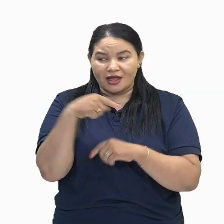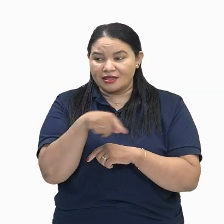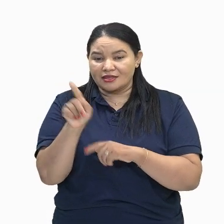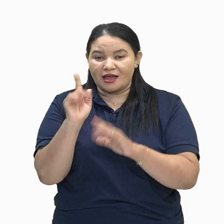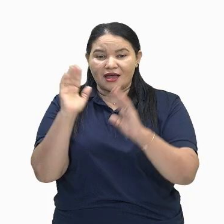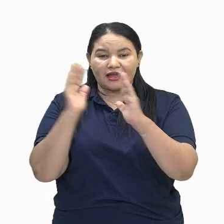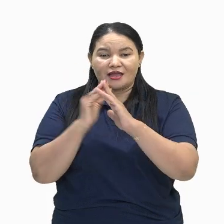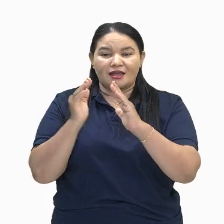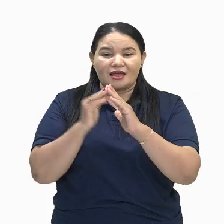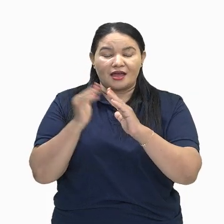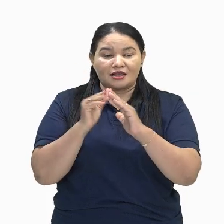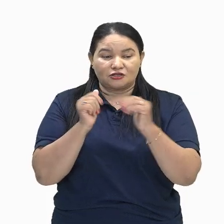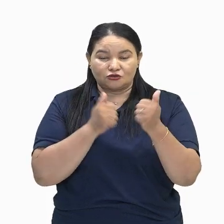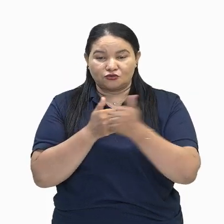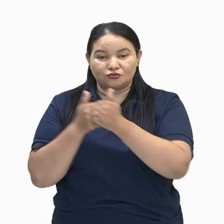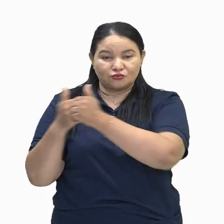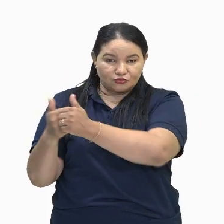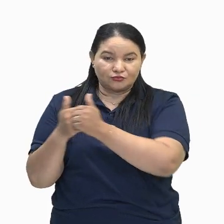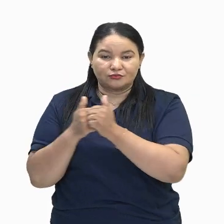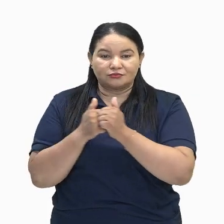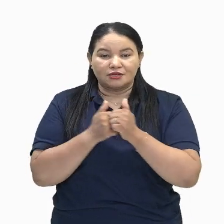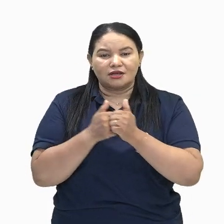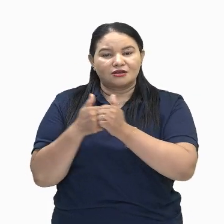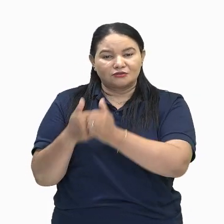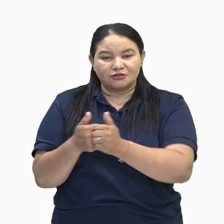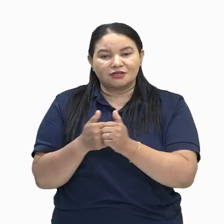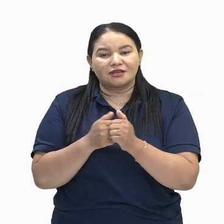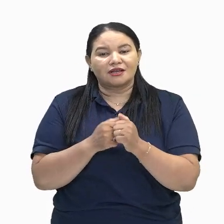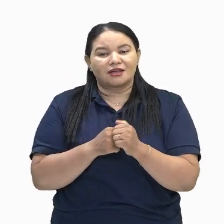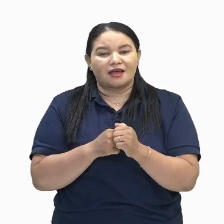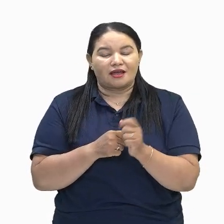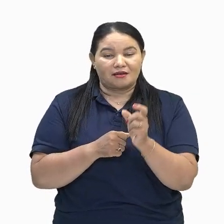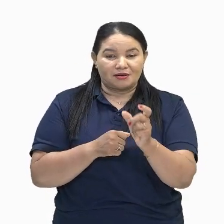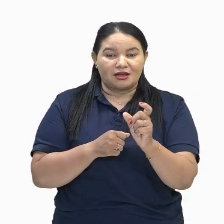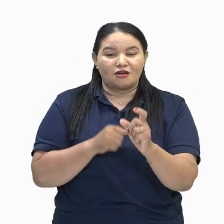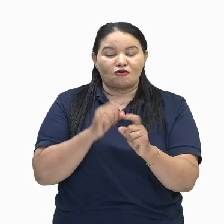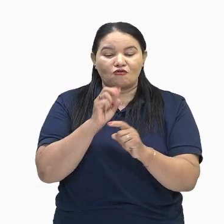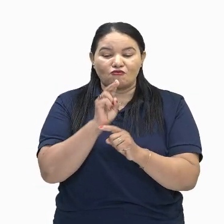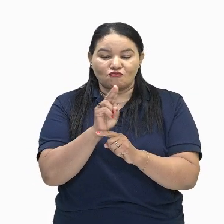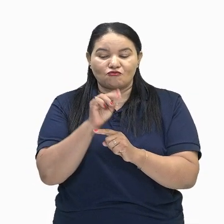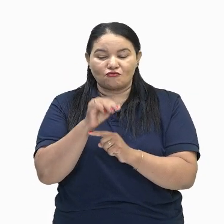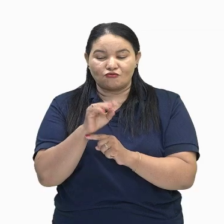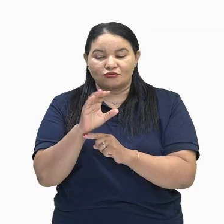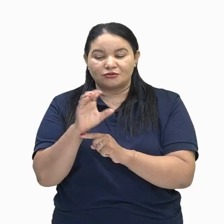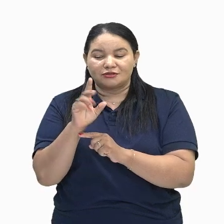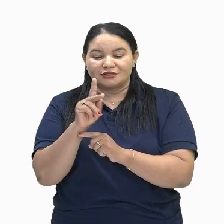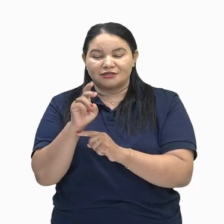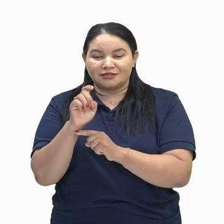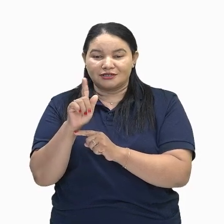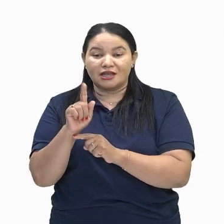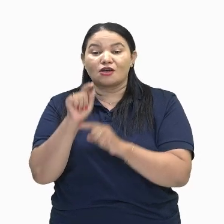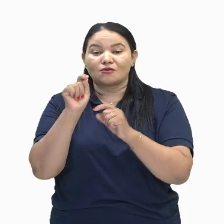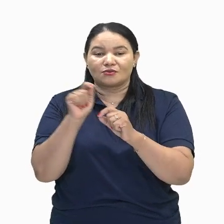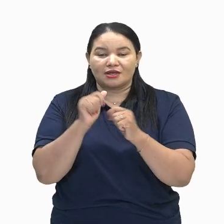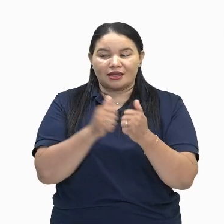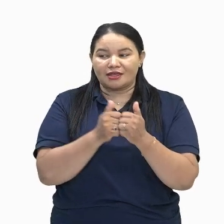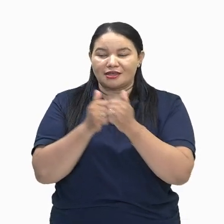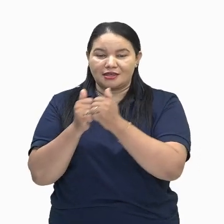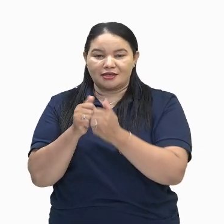casa? Dar um chega lá, um chega. Ou seja, uma expressão